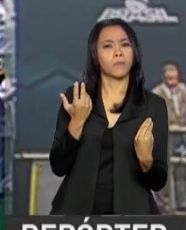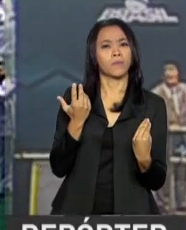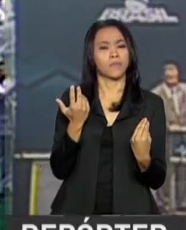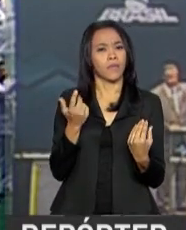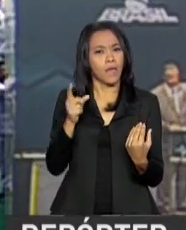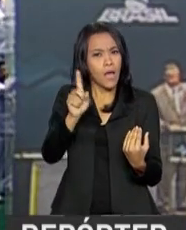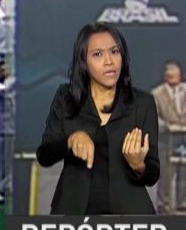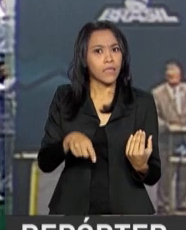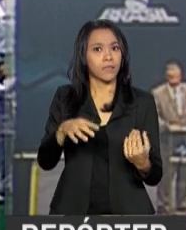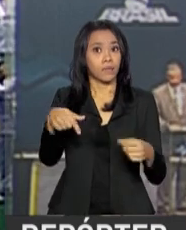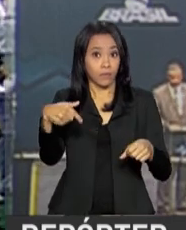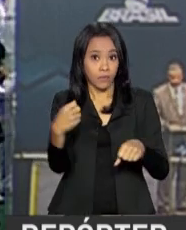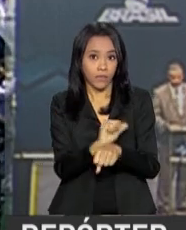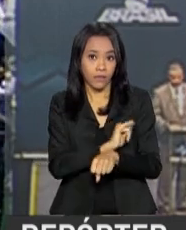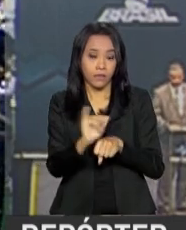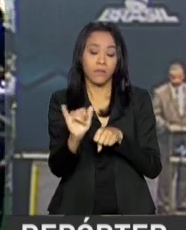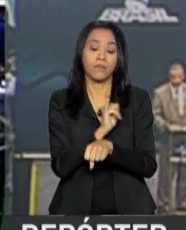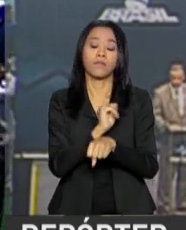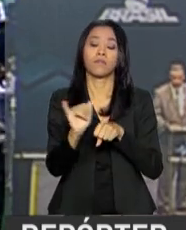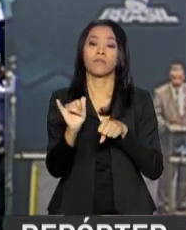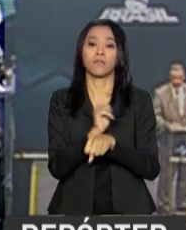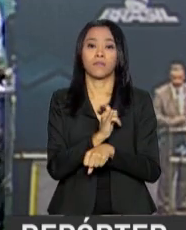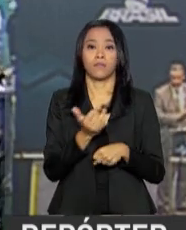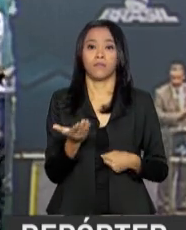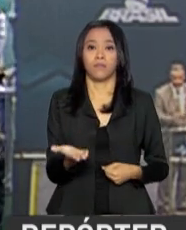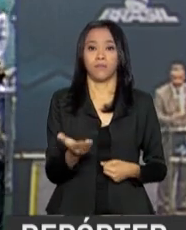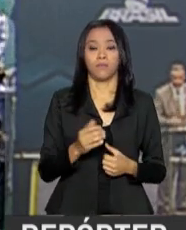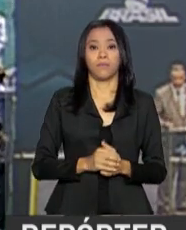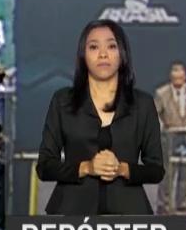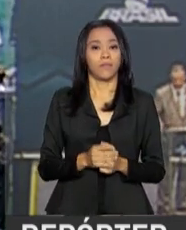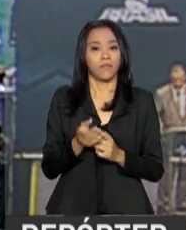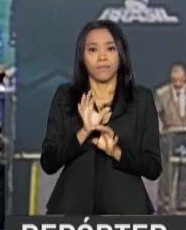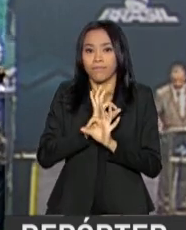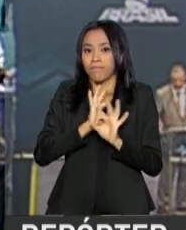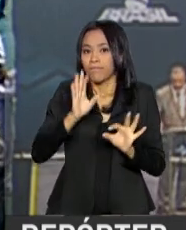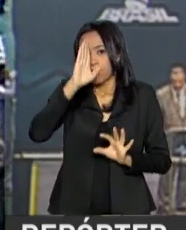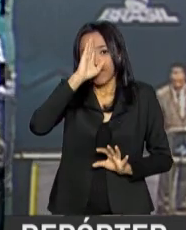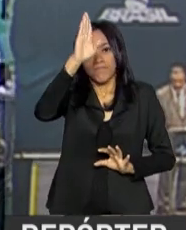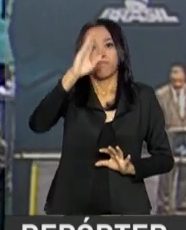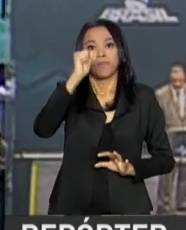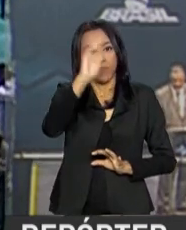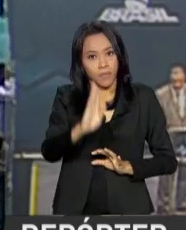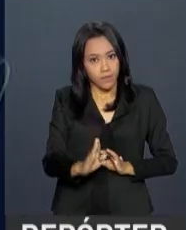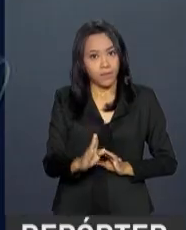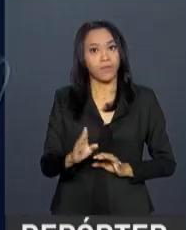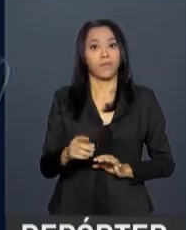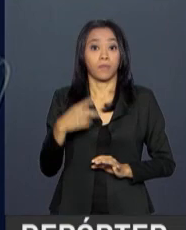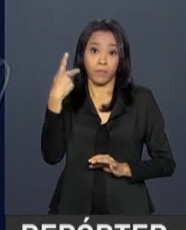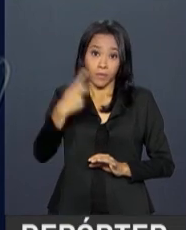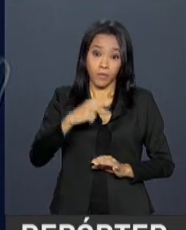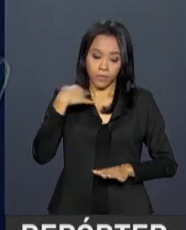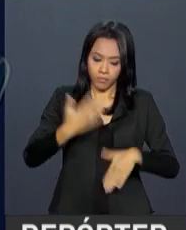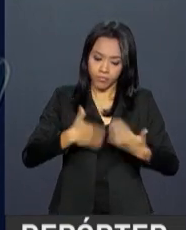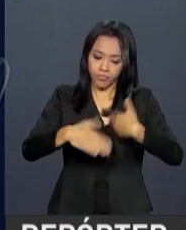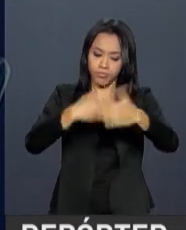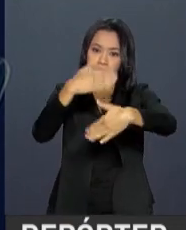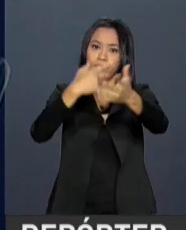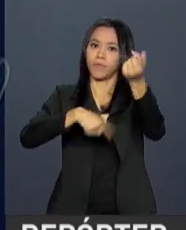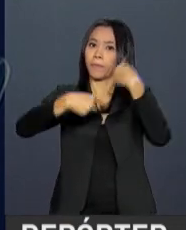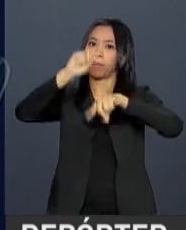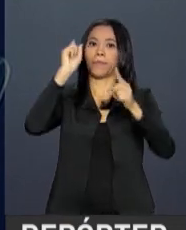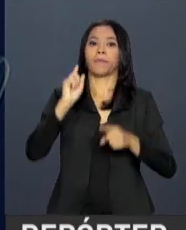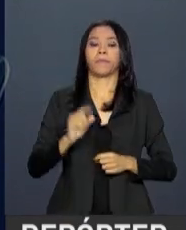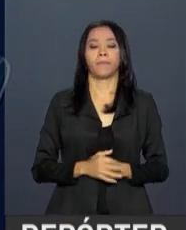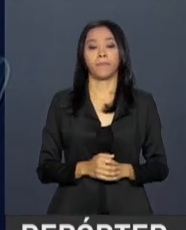E essa é uma ferramenta, é um instrumento essencial para o Brasil, para o seu progresso, para o